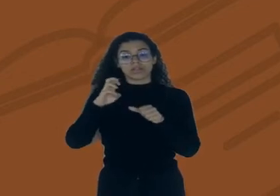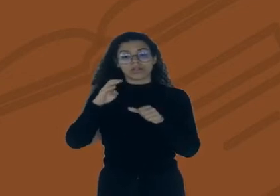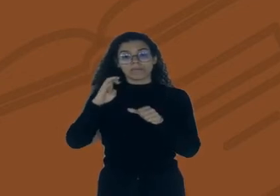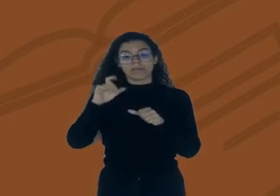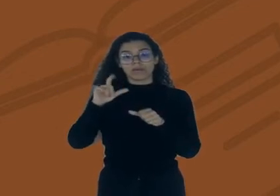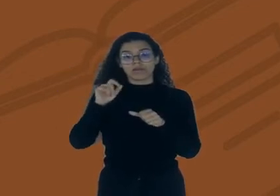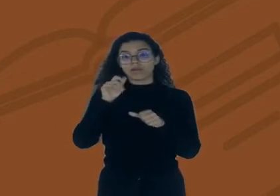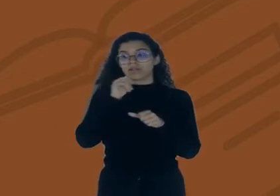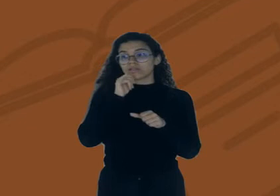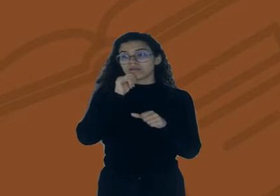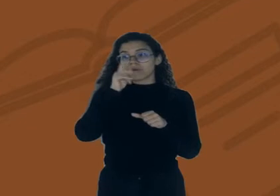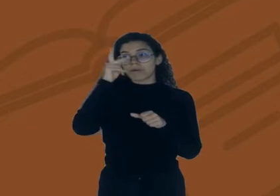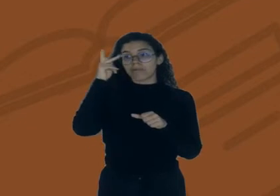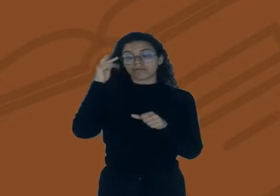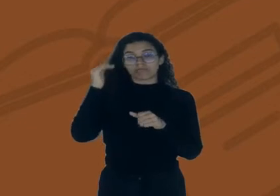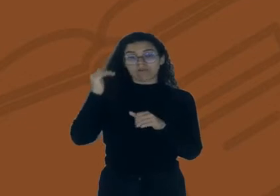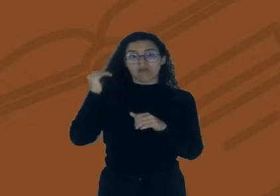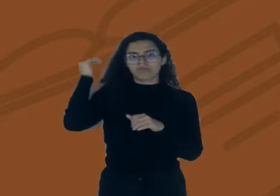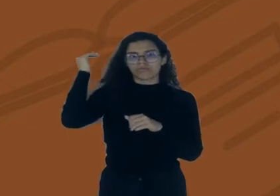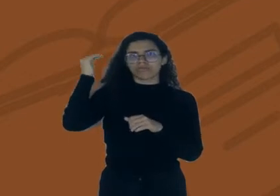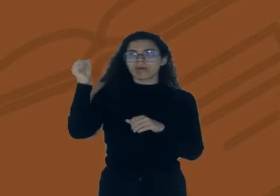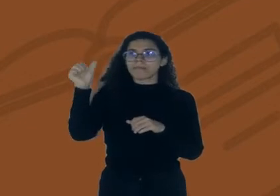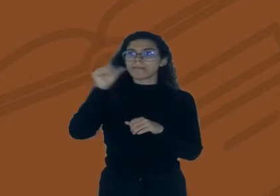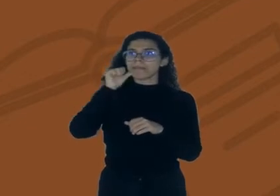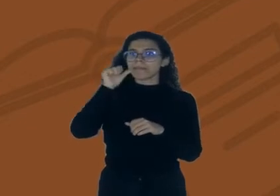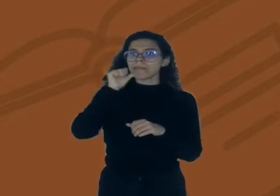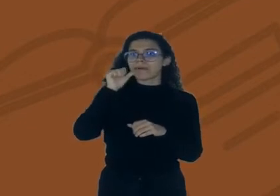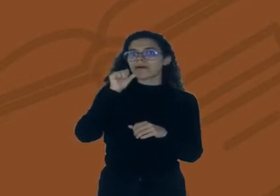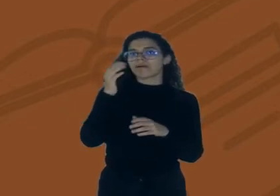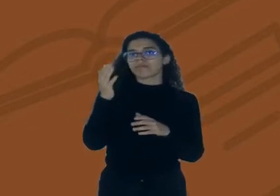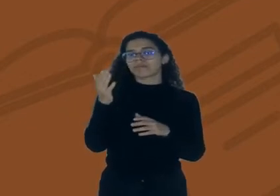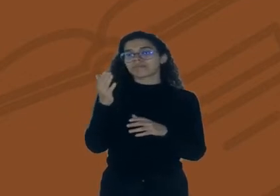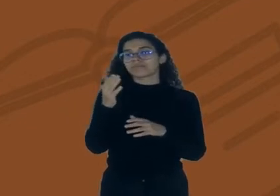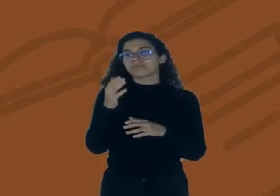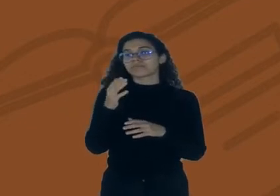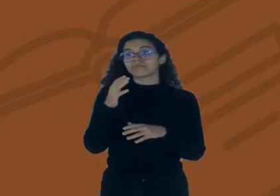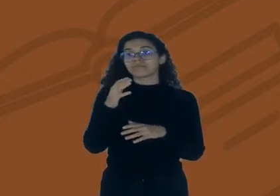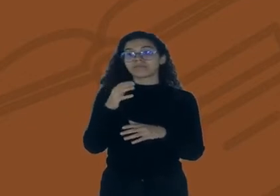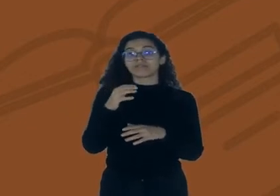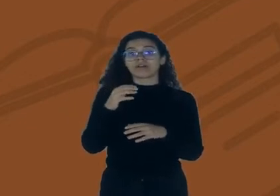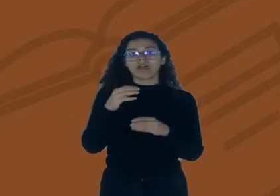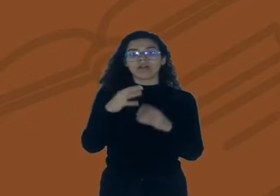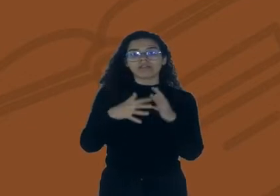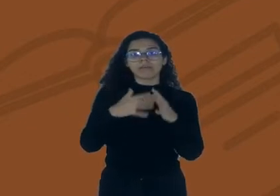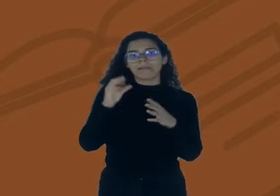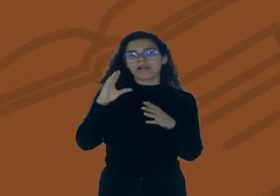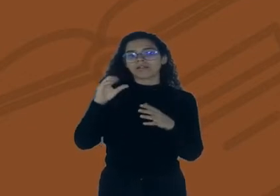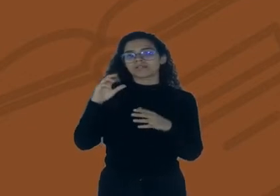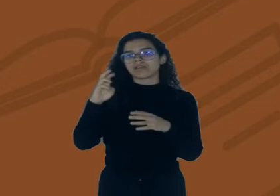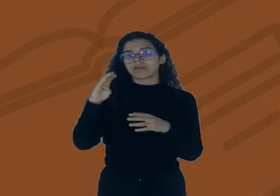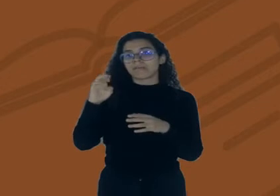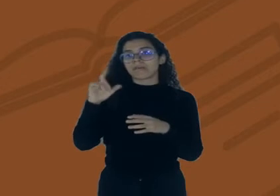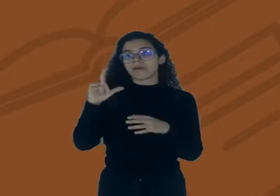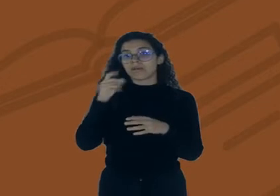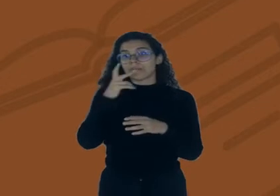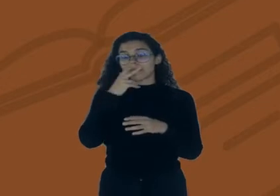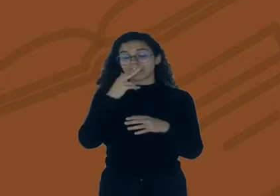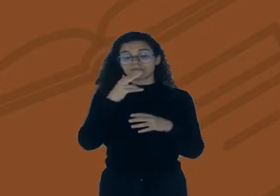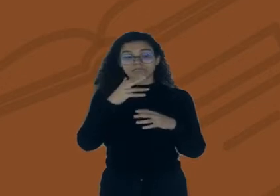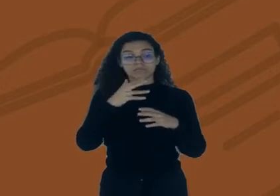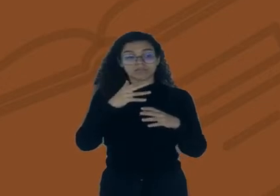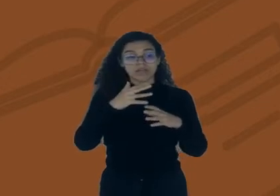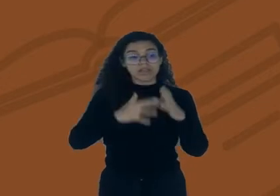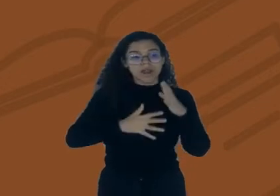quando fazem ingestão aí, adultos, né, de bebidas, por exemplo, alcoólicas, termina atingindo aí o cerebelo. Começa a confundir a transmissão do